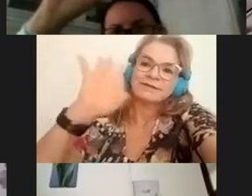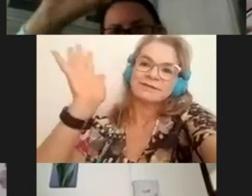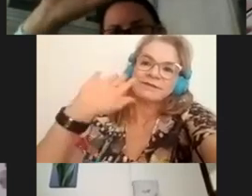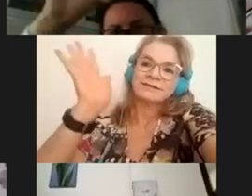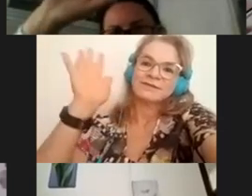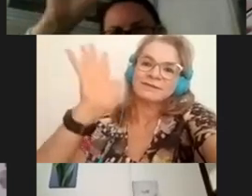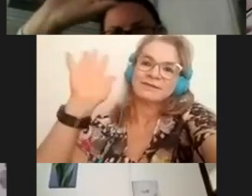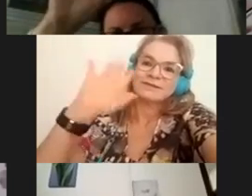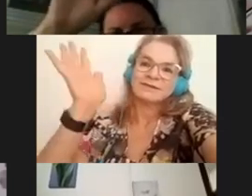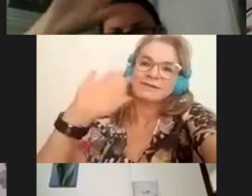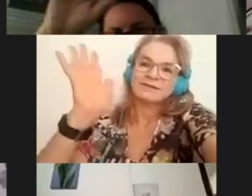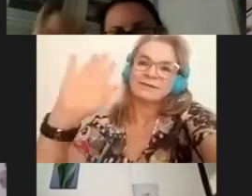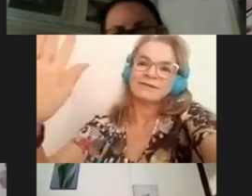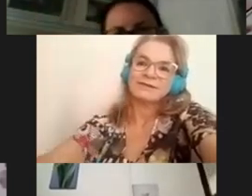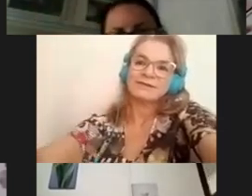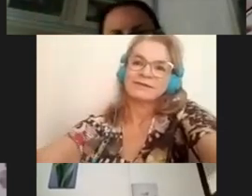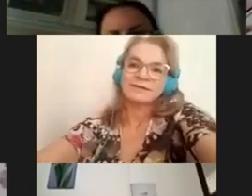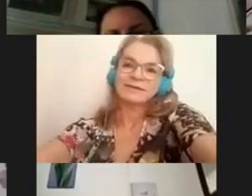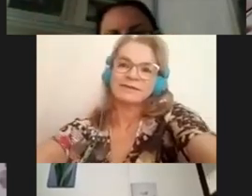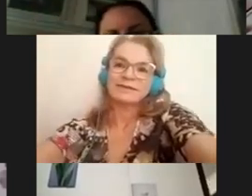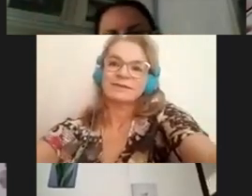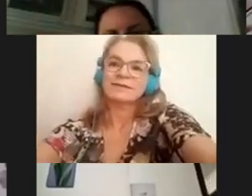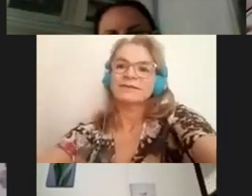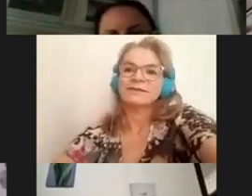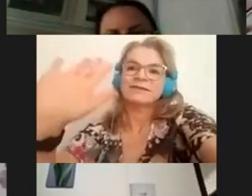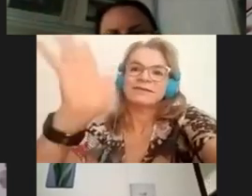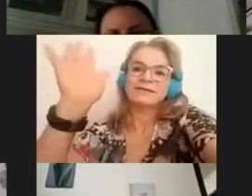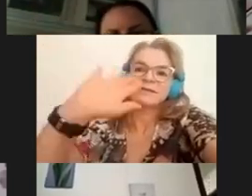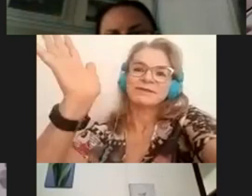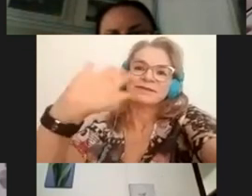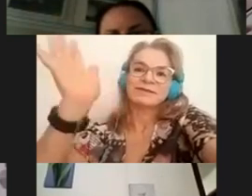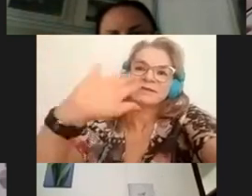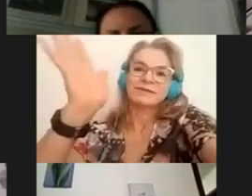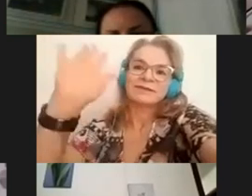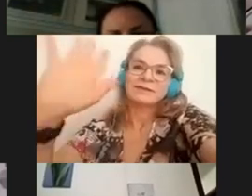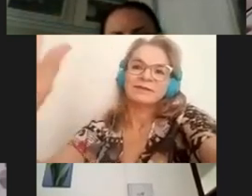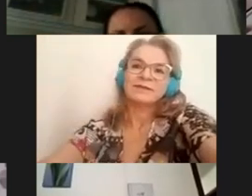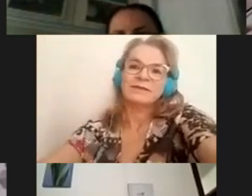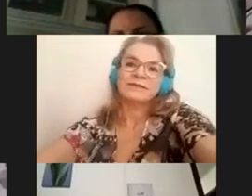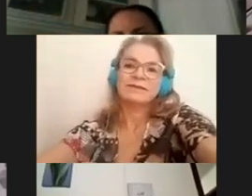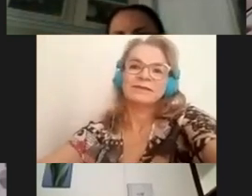publicar esse vídeo no YouTube. Legal, tchau, tchau, a gente se vê. Beijo,